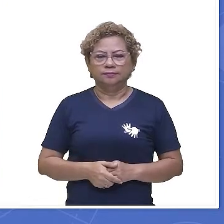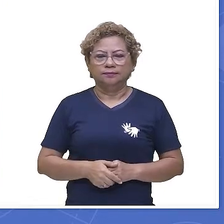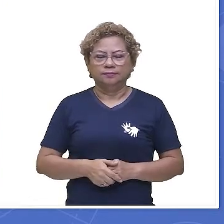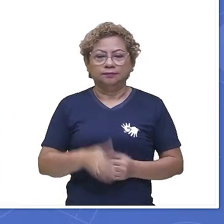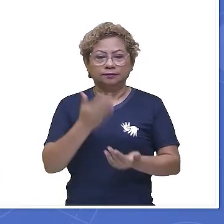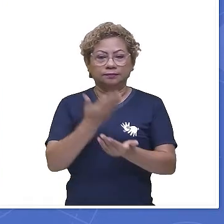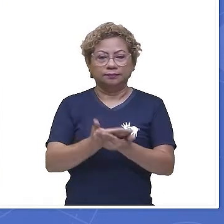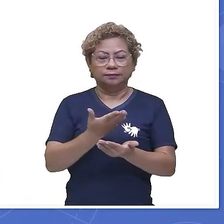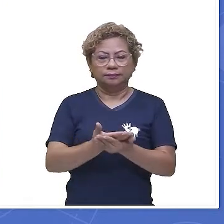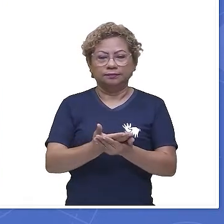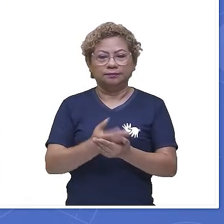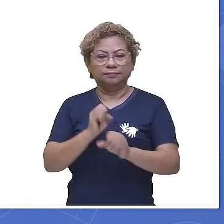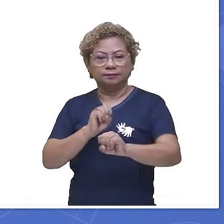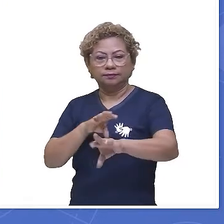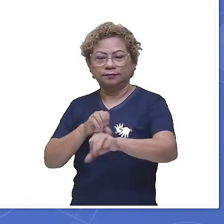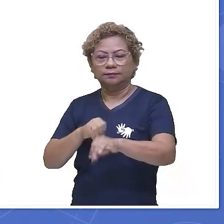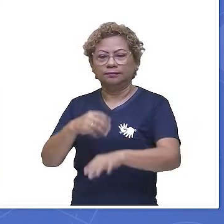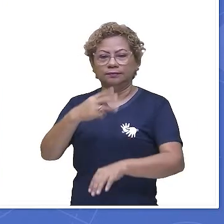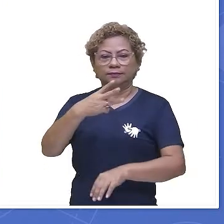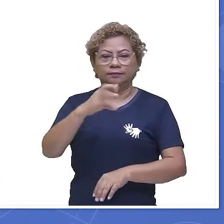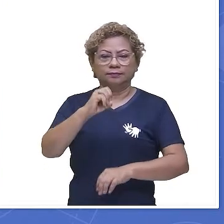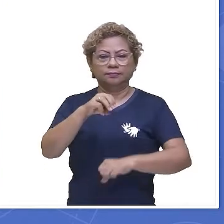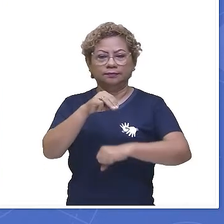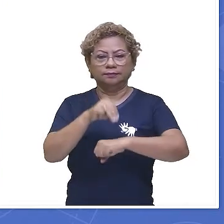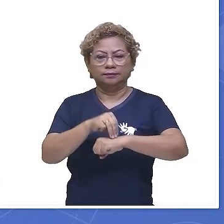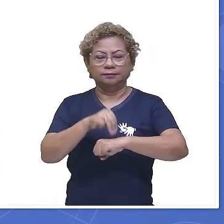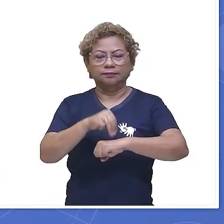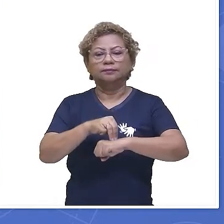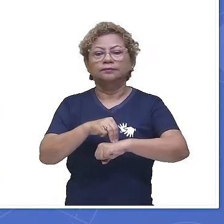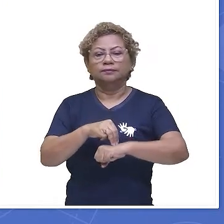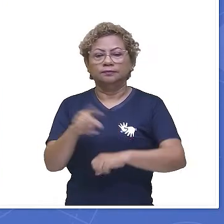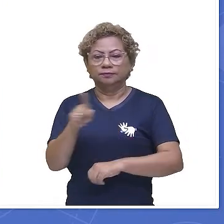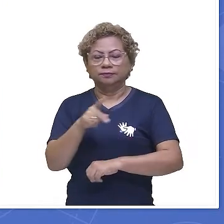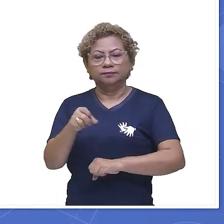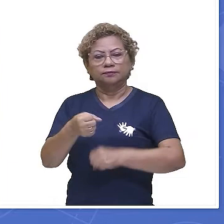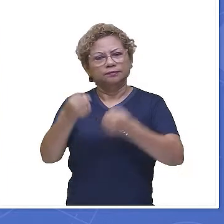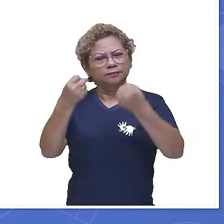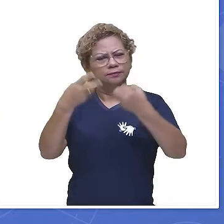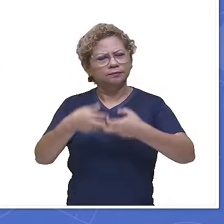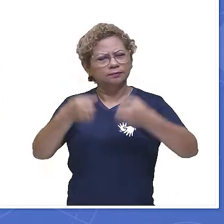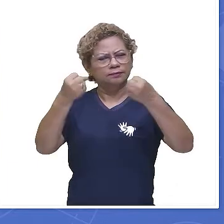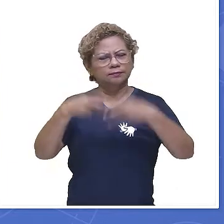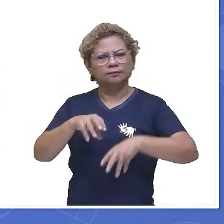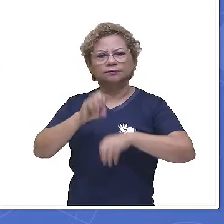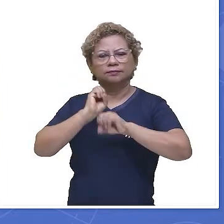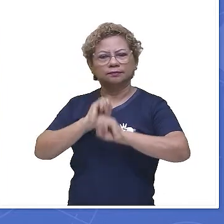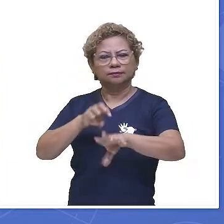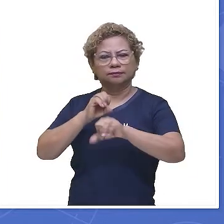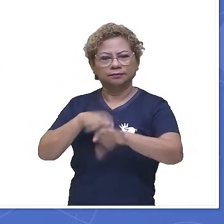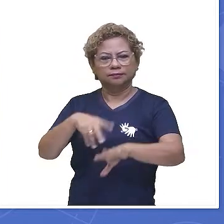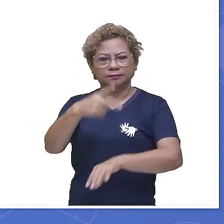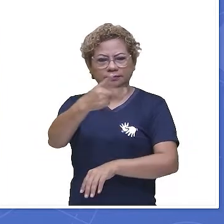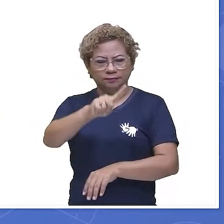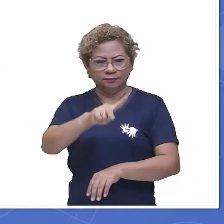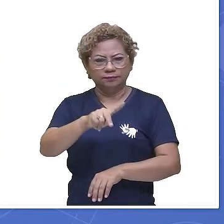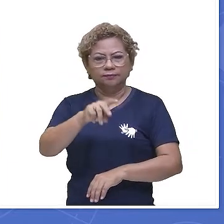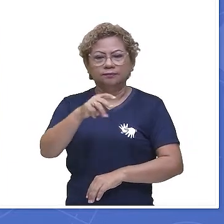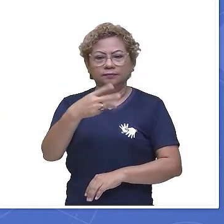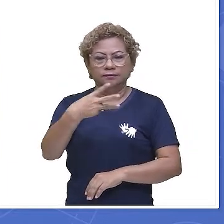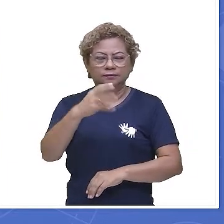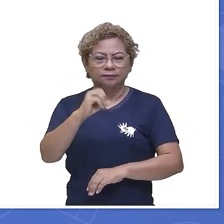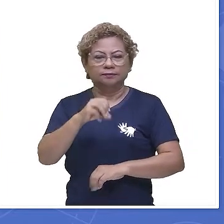dura 30 minutos cada uma. E pronto, você caracterizou completamente a medida. Agora, uma